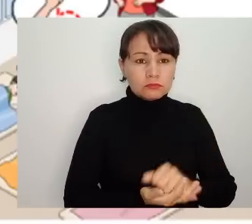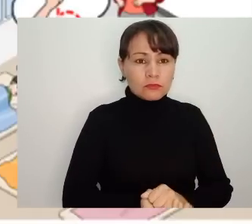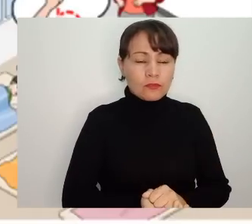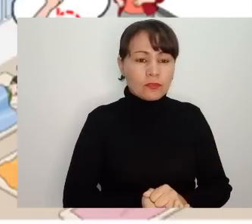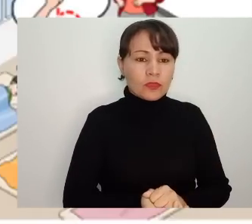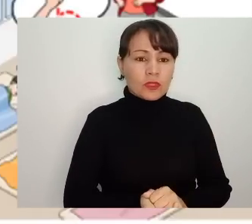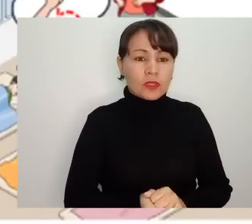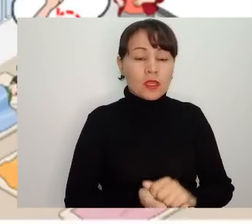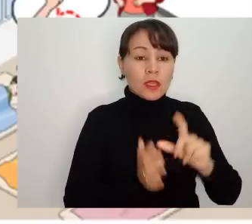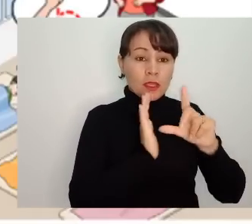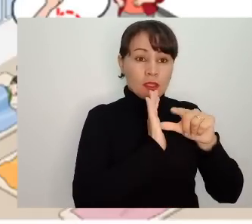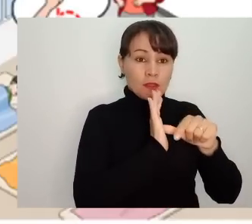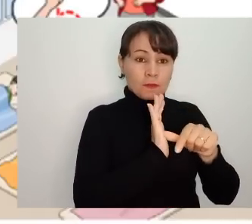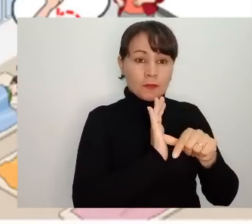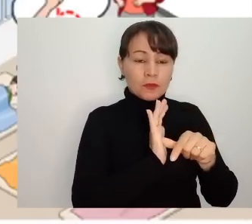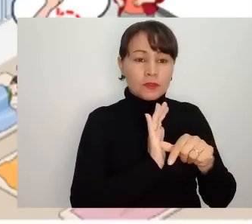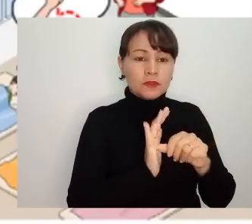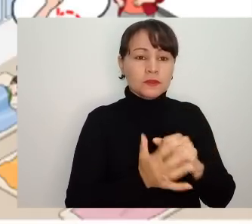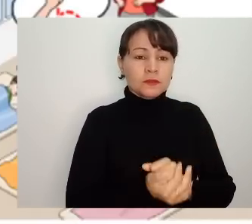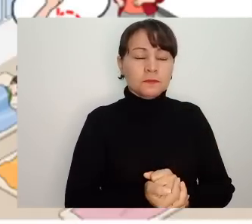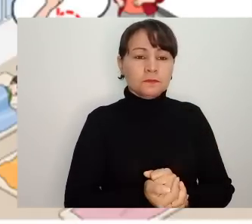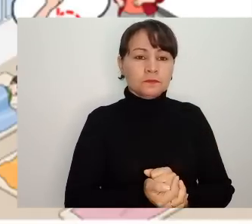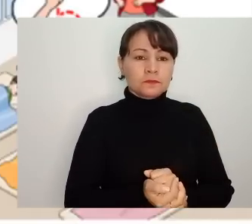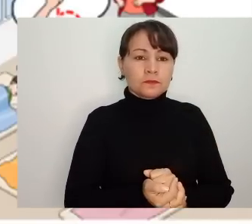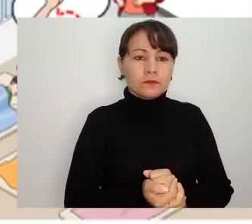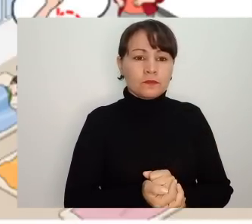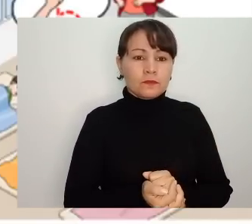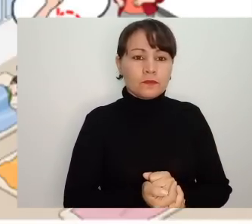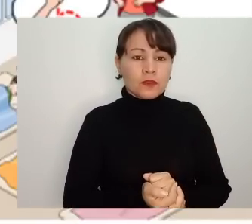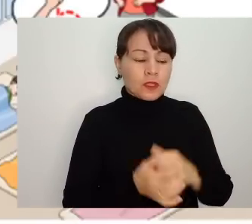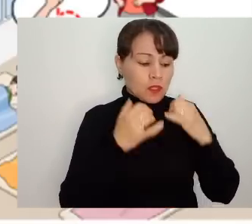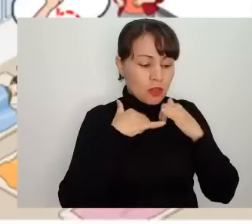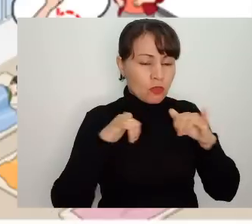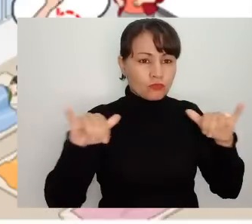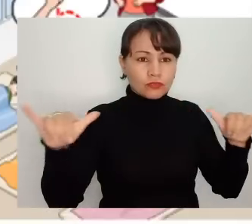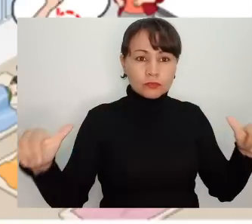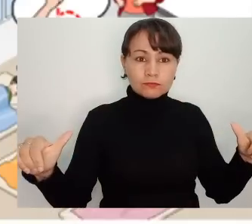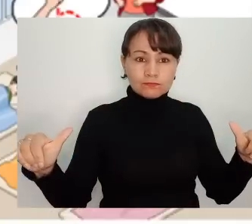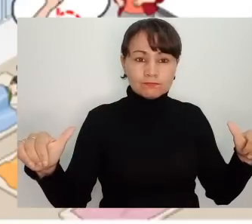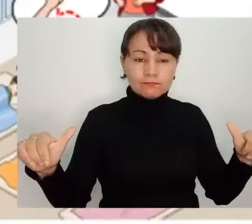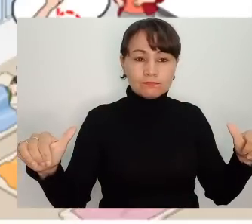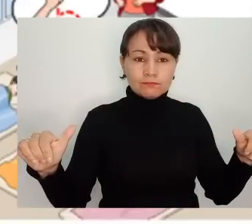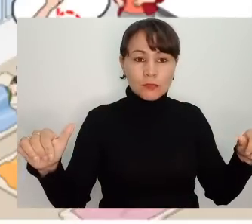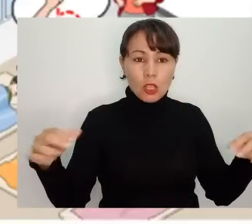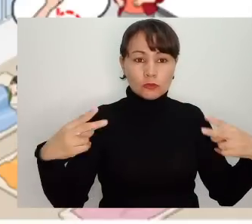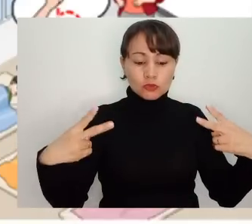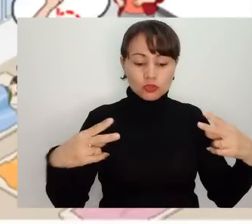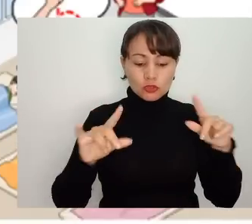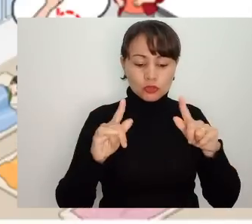curiosidades. E após a passagem dessas informações,